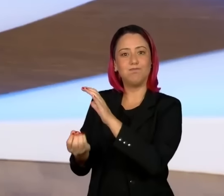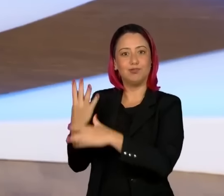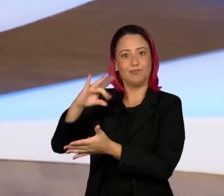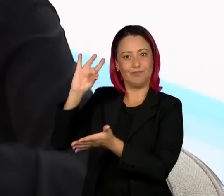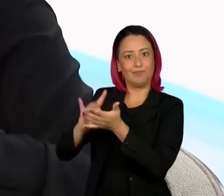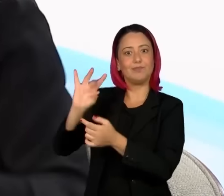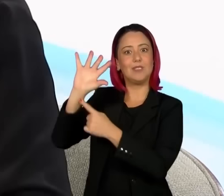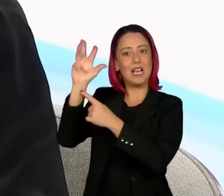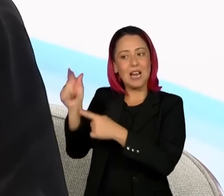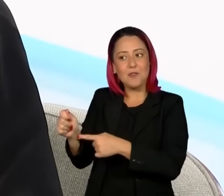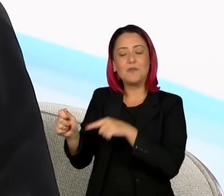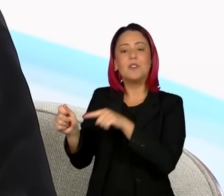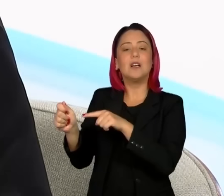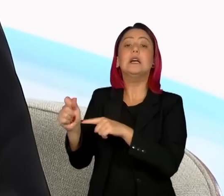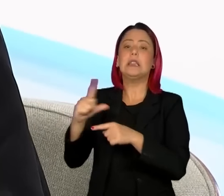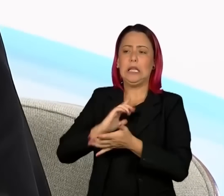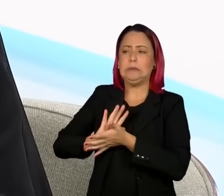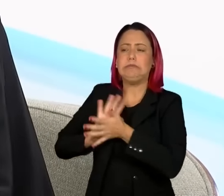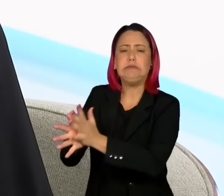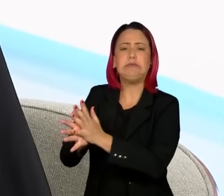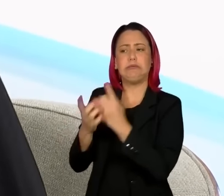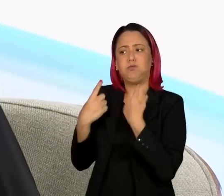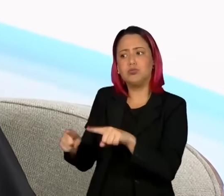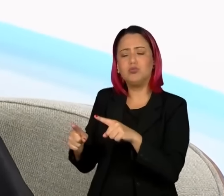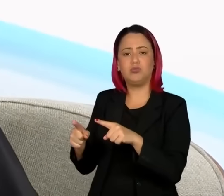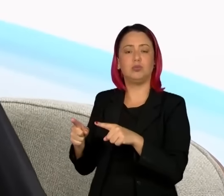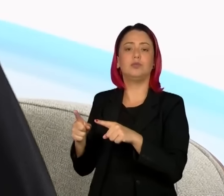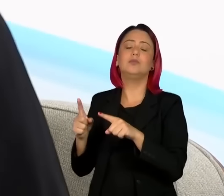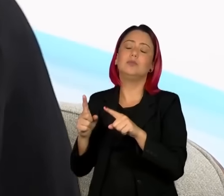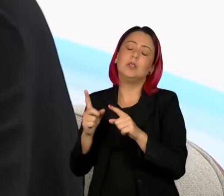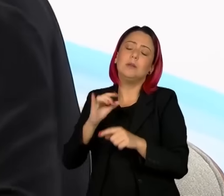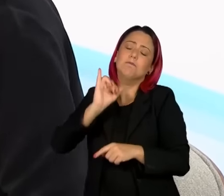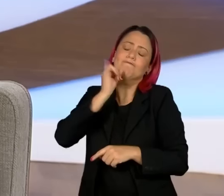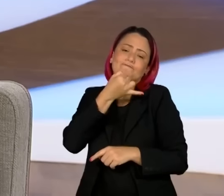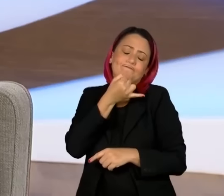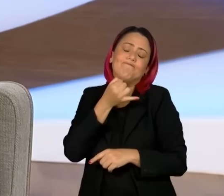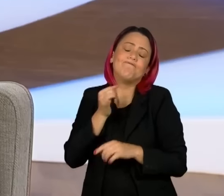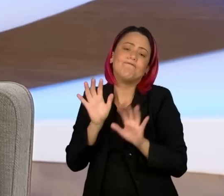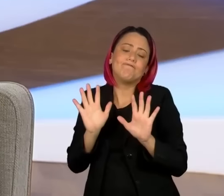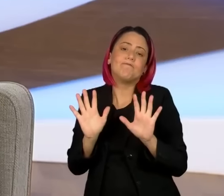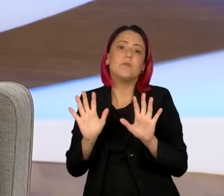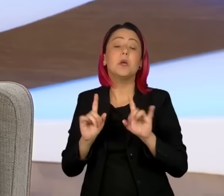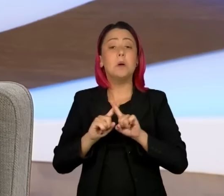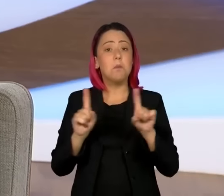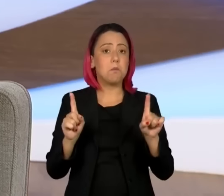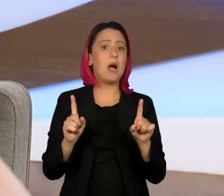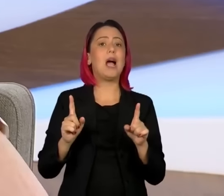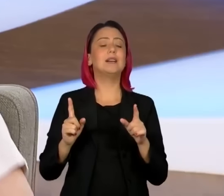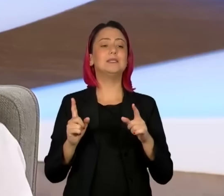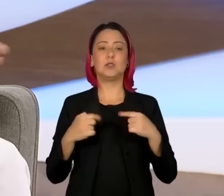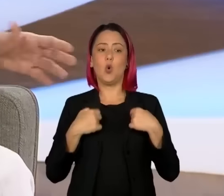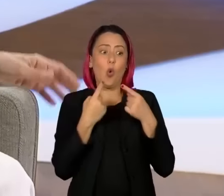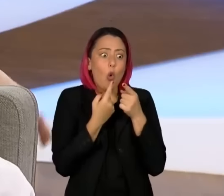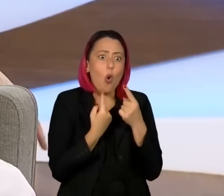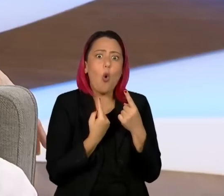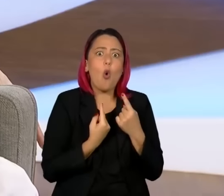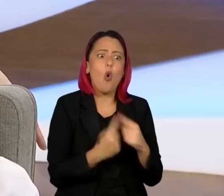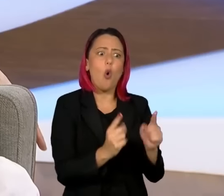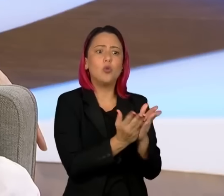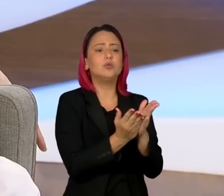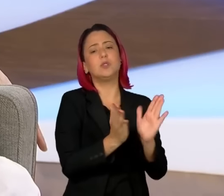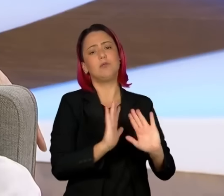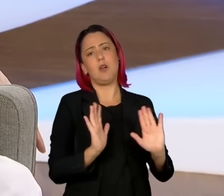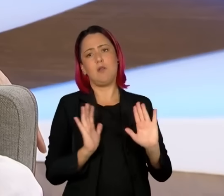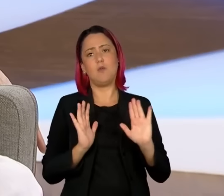evangélico que fosse sincretista Eu amaria isso mas você e essas pessoas vieram com um